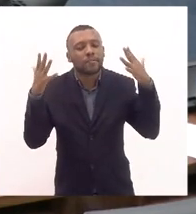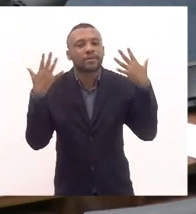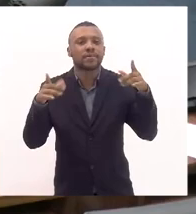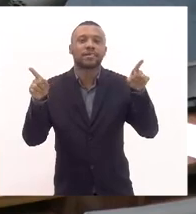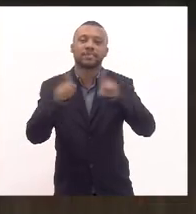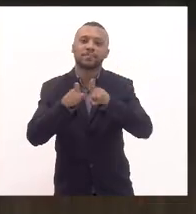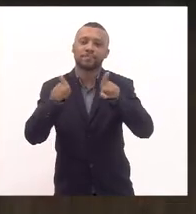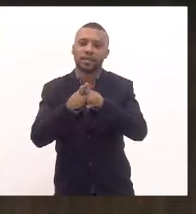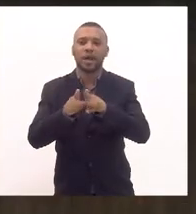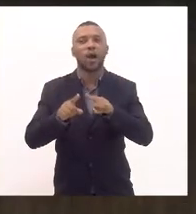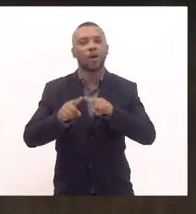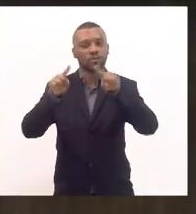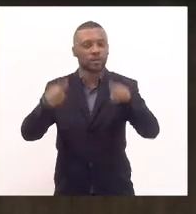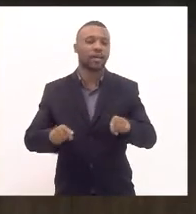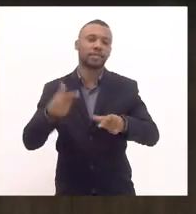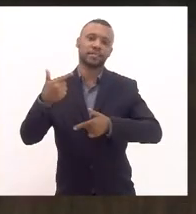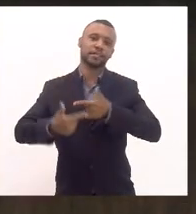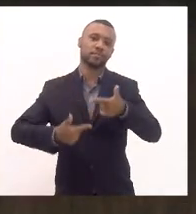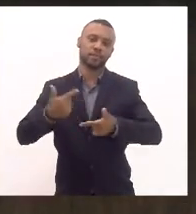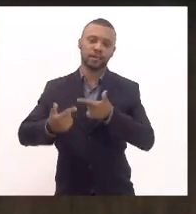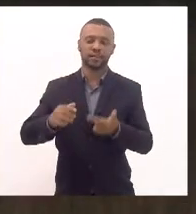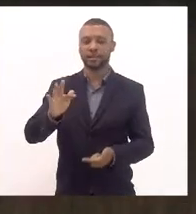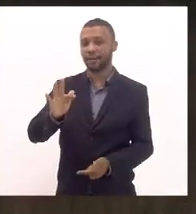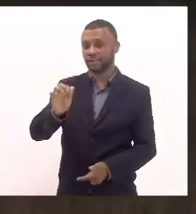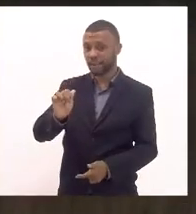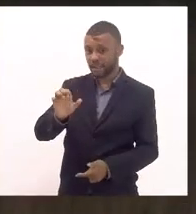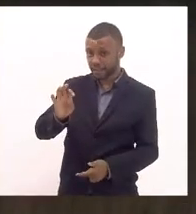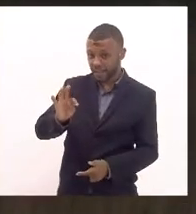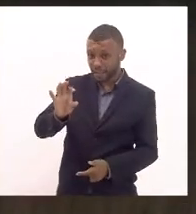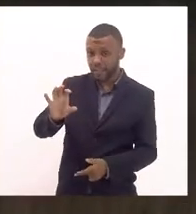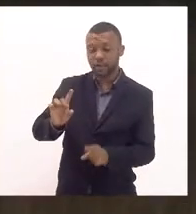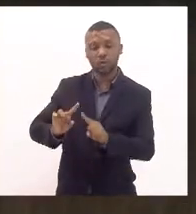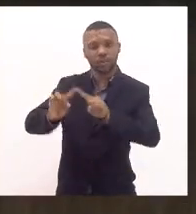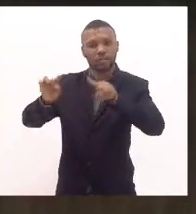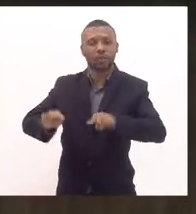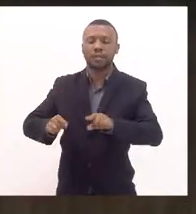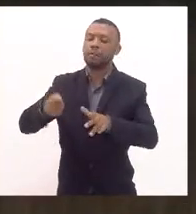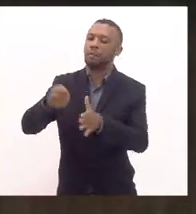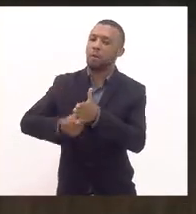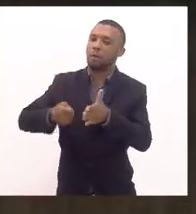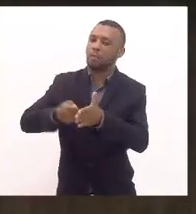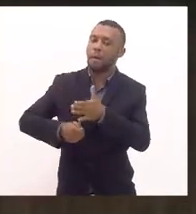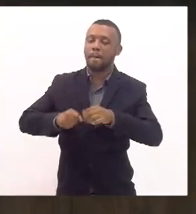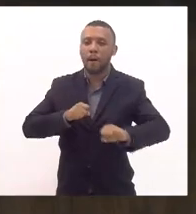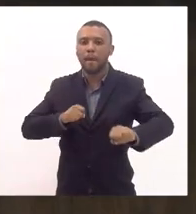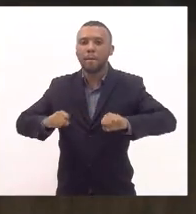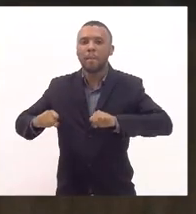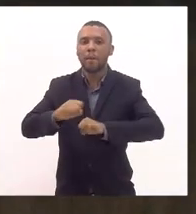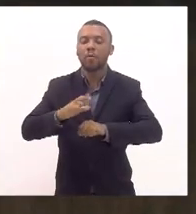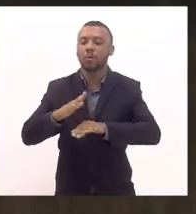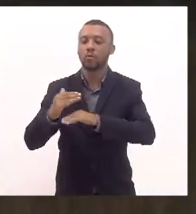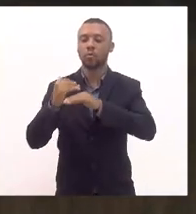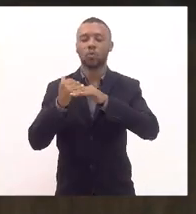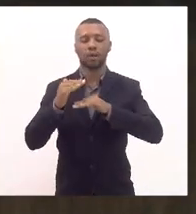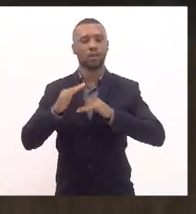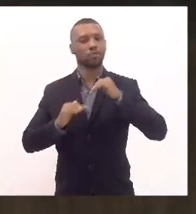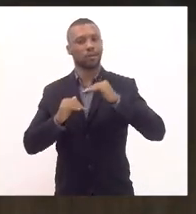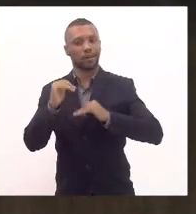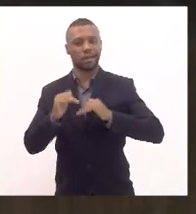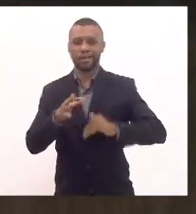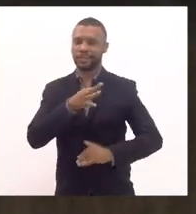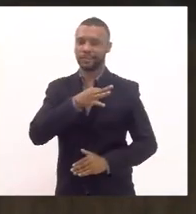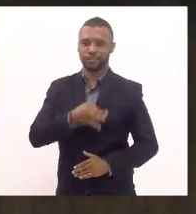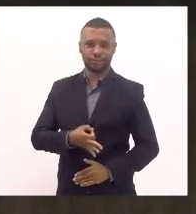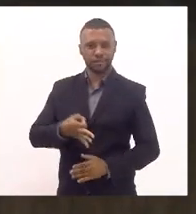aos trabalhadores e trabalhadoras da Faetec os servidores que lutaram para dignificar a sua carreira